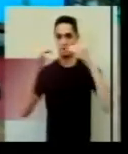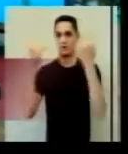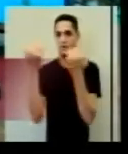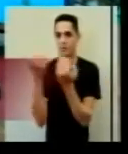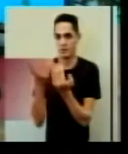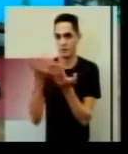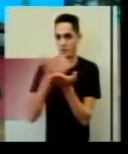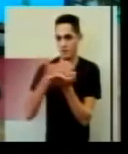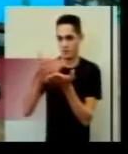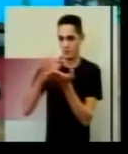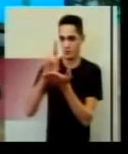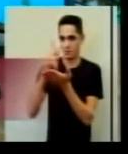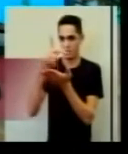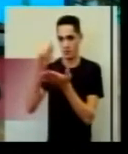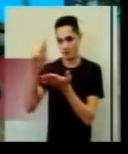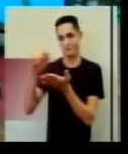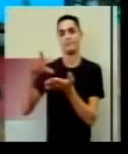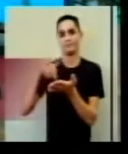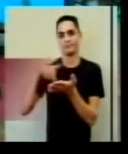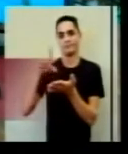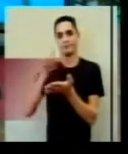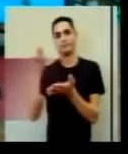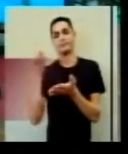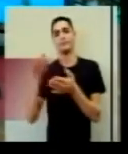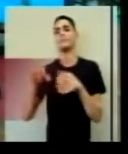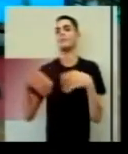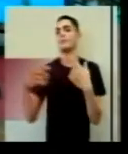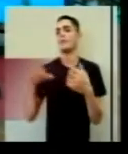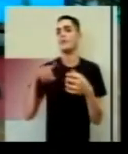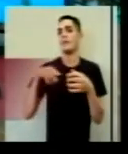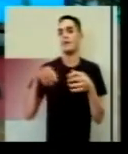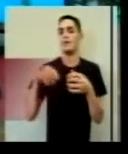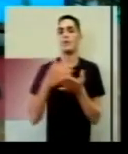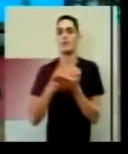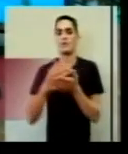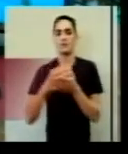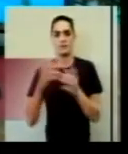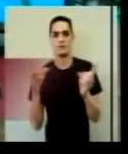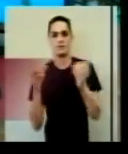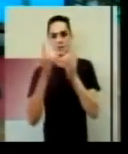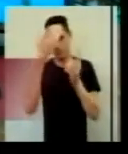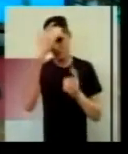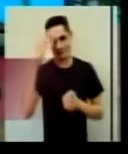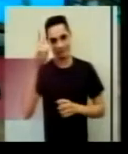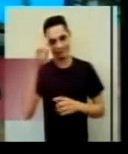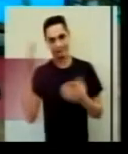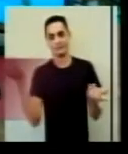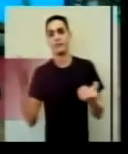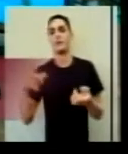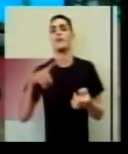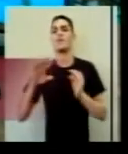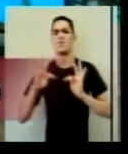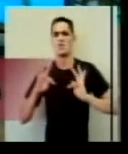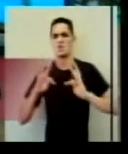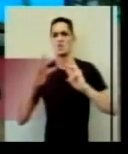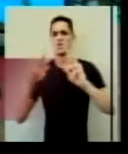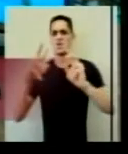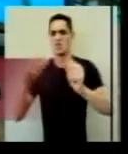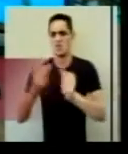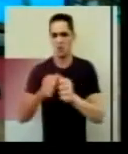a Anchieta, que foi a que nós começamos na segunda-feira a receber doente. Nós temos uma sala, por exemplo,